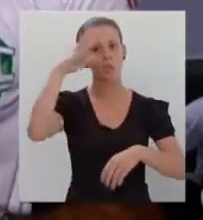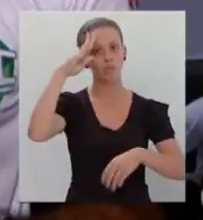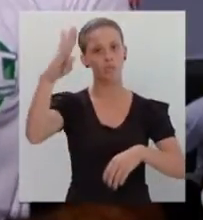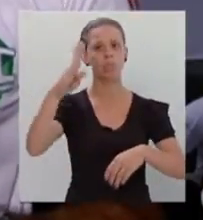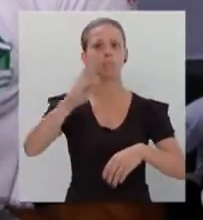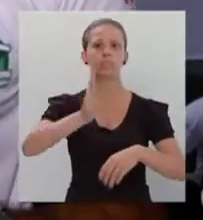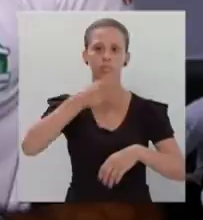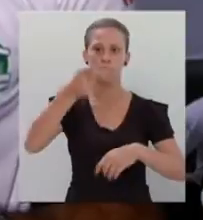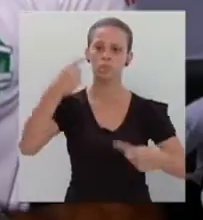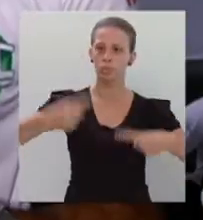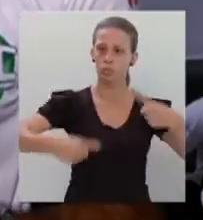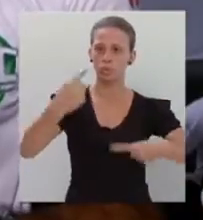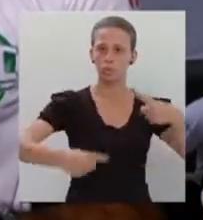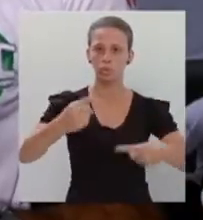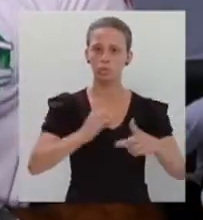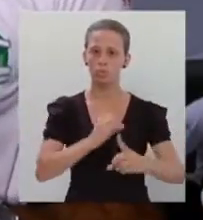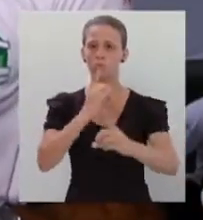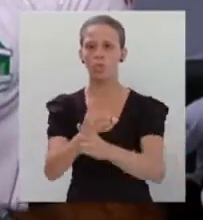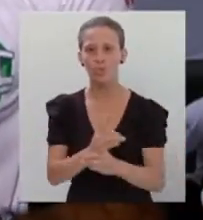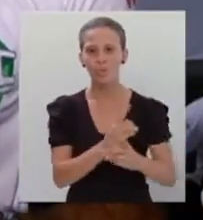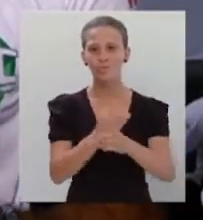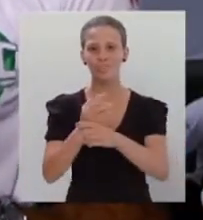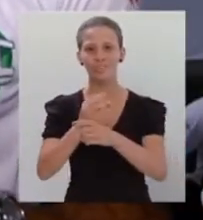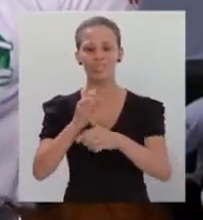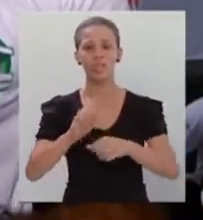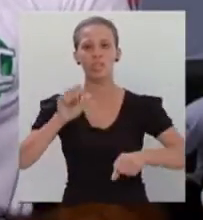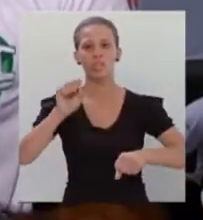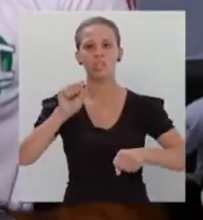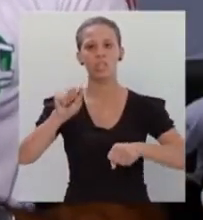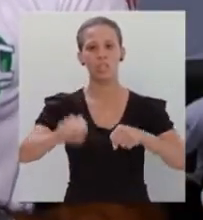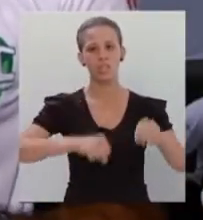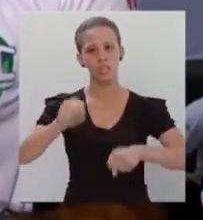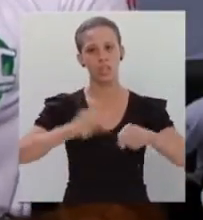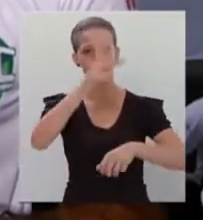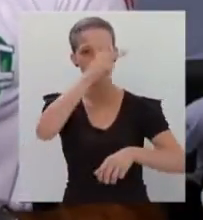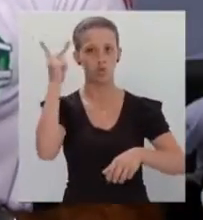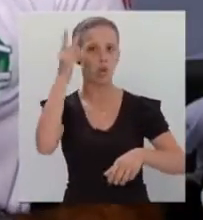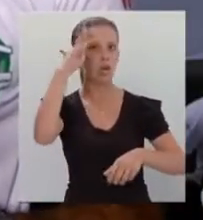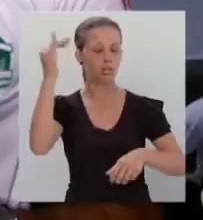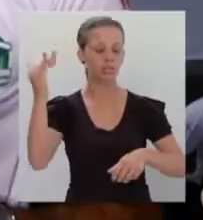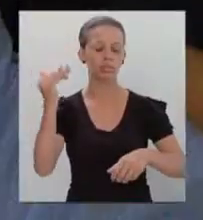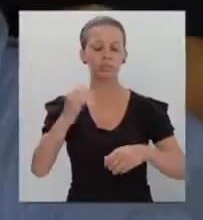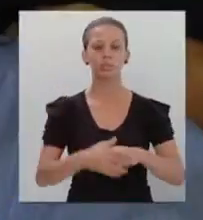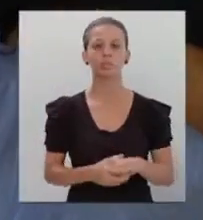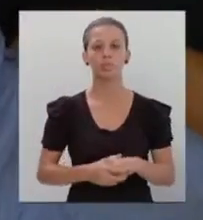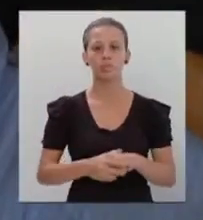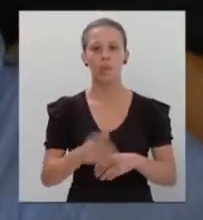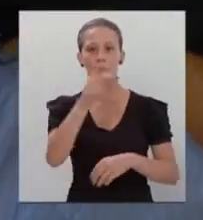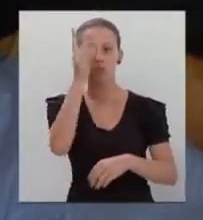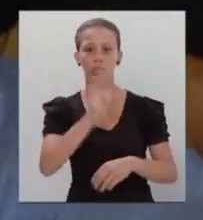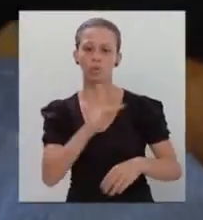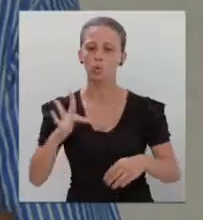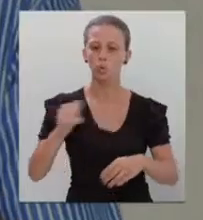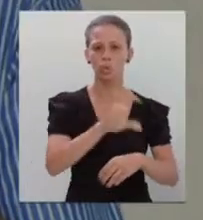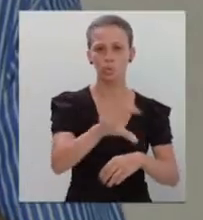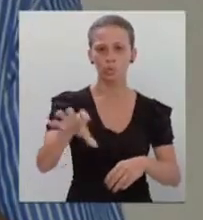principais assuntos discutidos no encontro entre ciclistas e técnicos especializados no assunto. Técnicos de todas